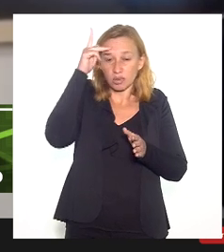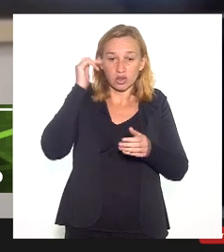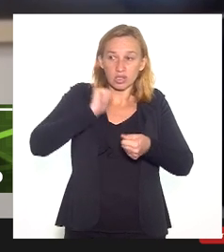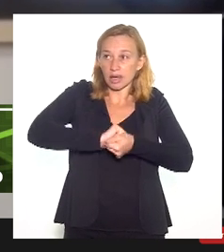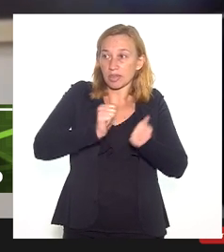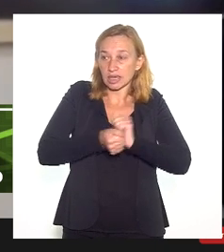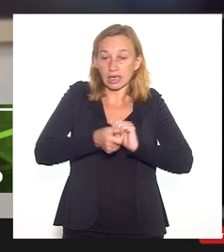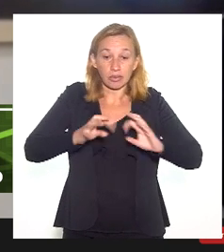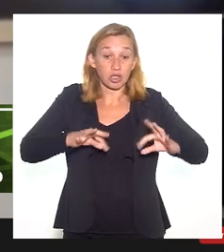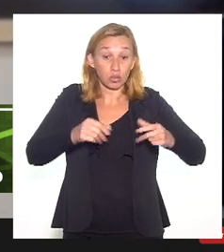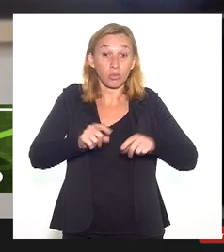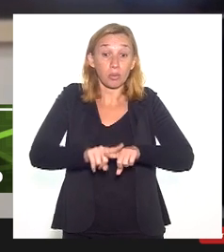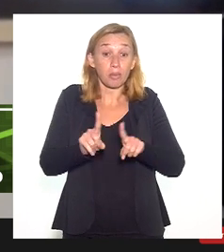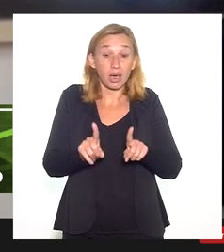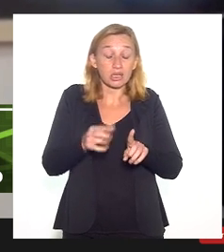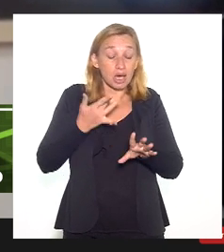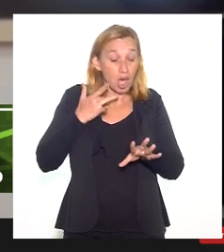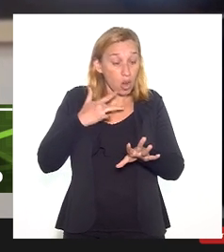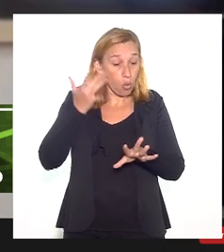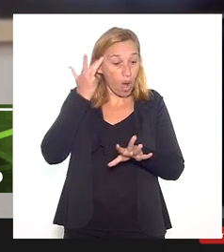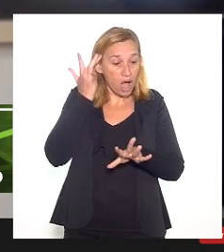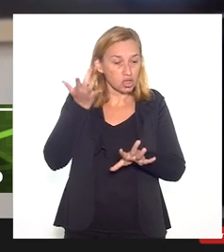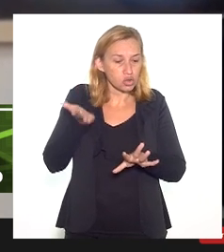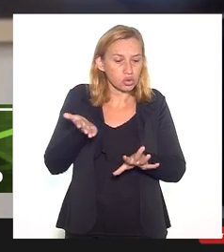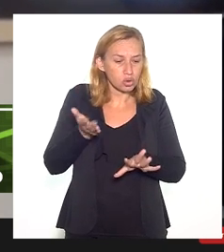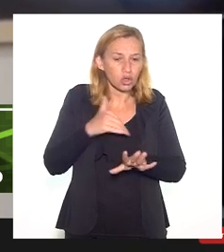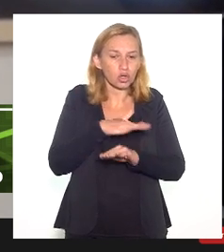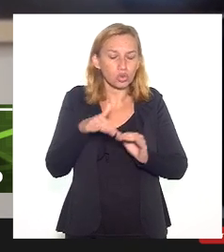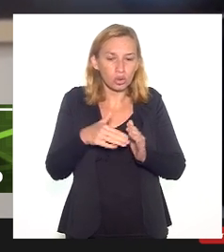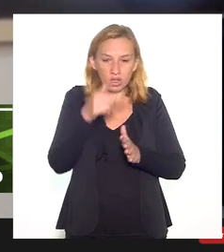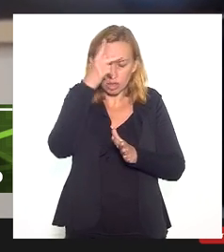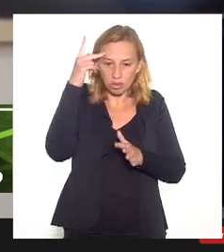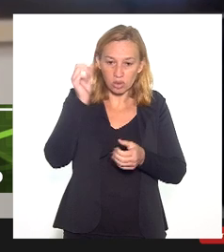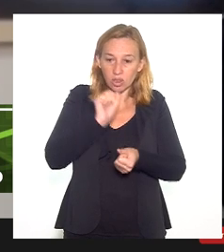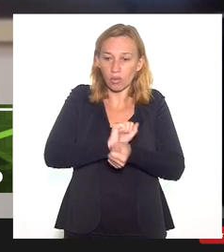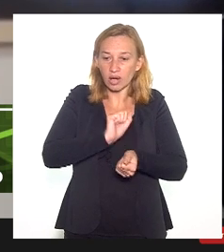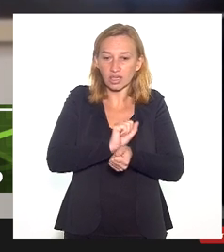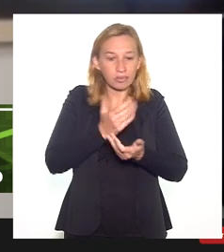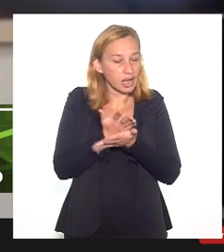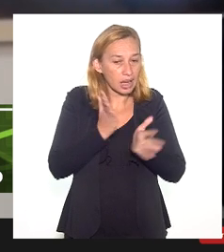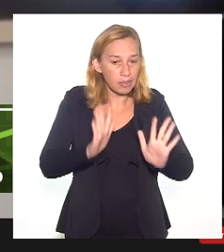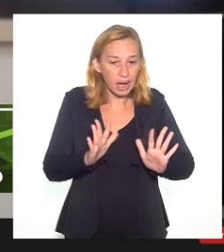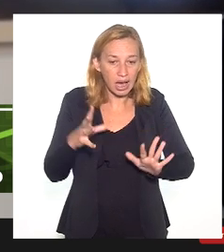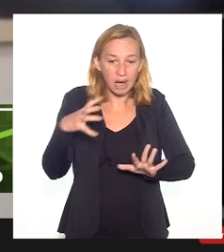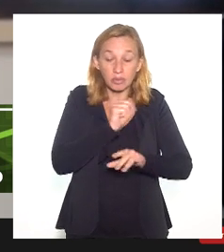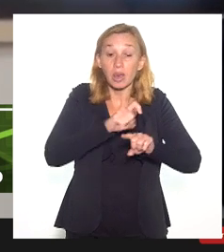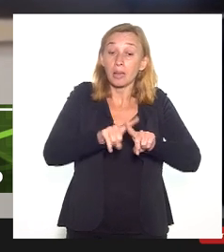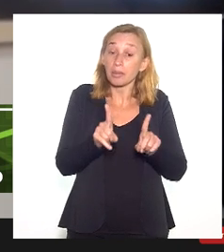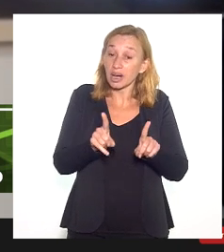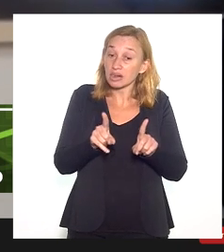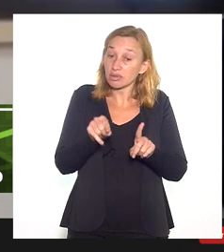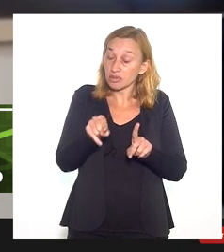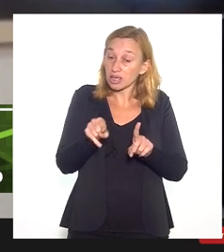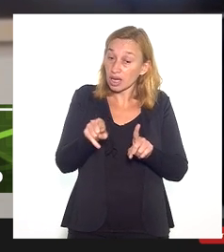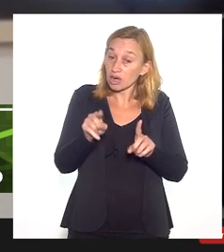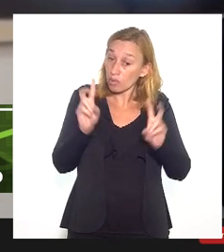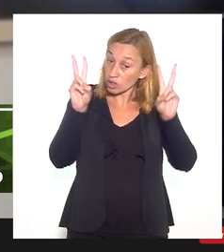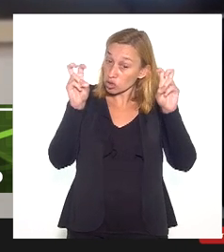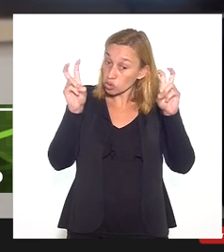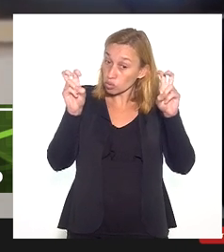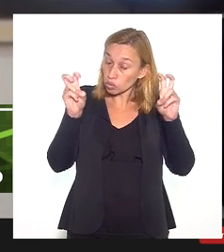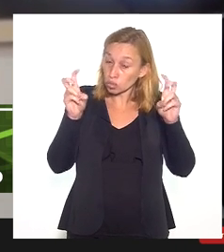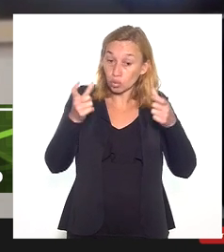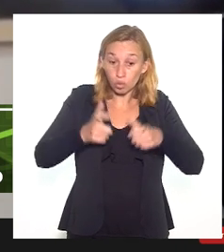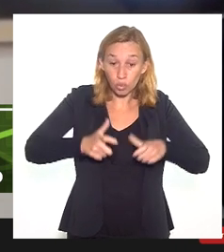para isso. E eu acho que todos nós esperamos que isso passe logo, mas vai ficar aí a grande questão do